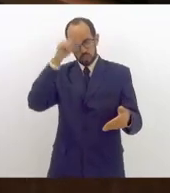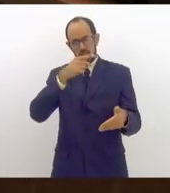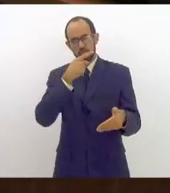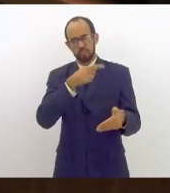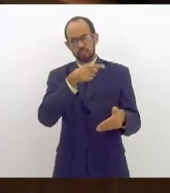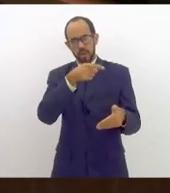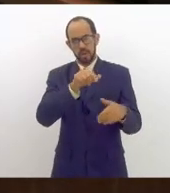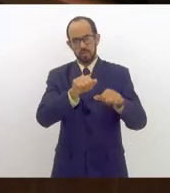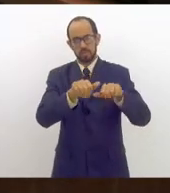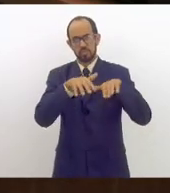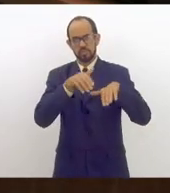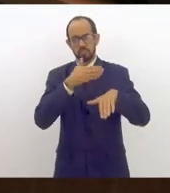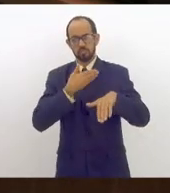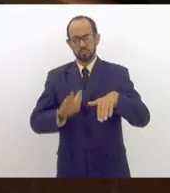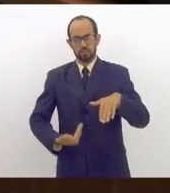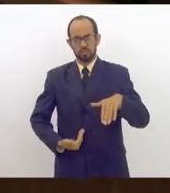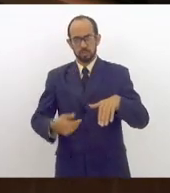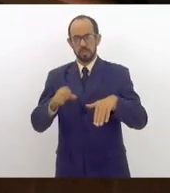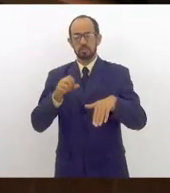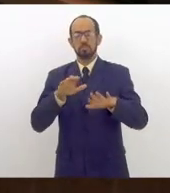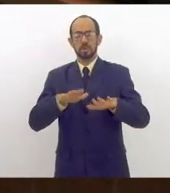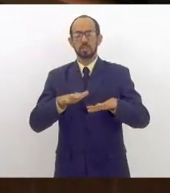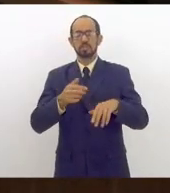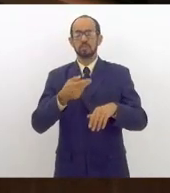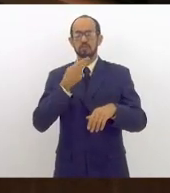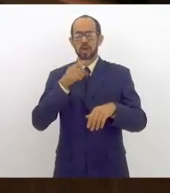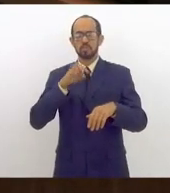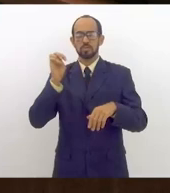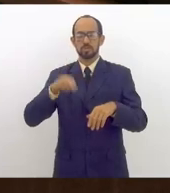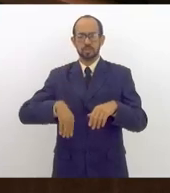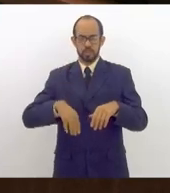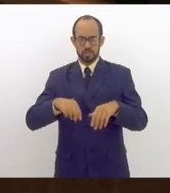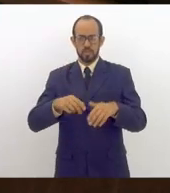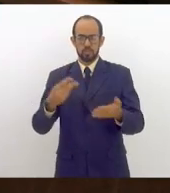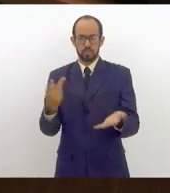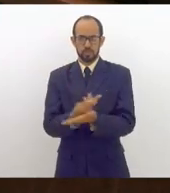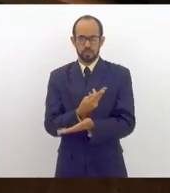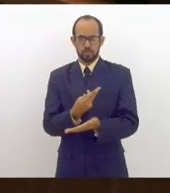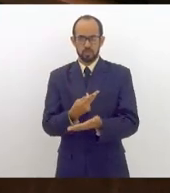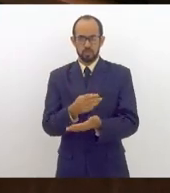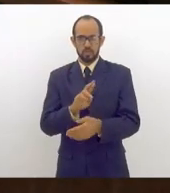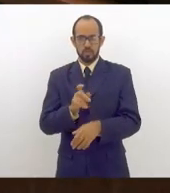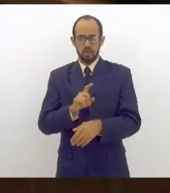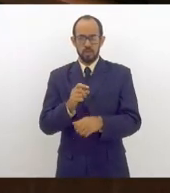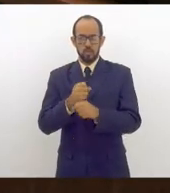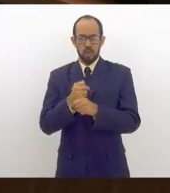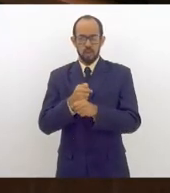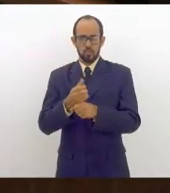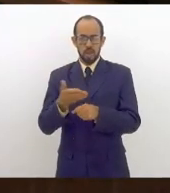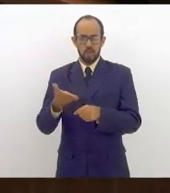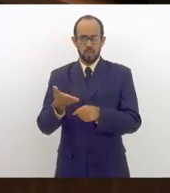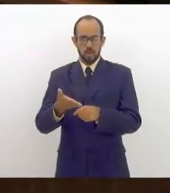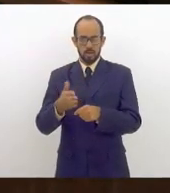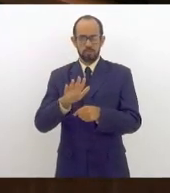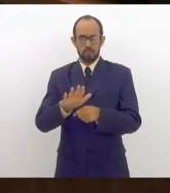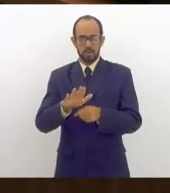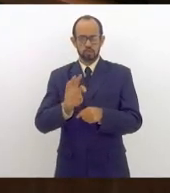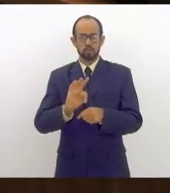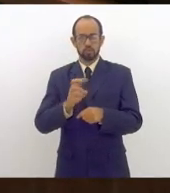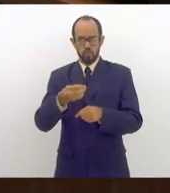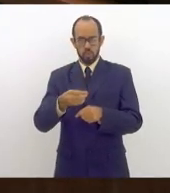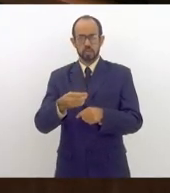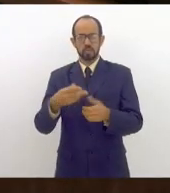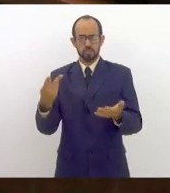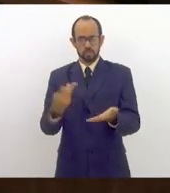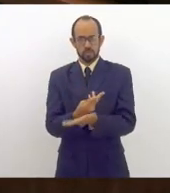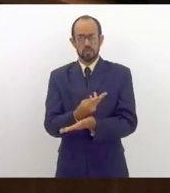da audiência pública, mas quero dizer que foram realizadas, né? Não foram realizadas esse ano, mas todas foram realizadas e a